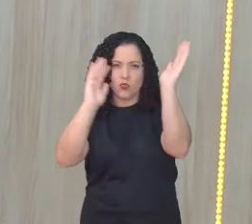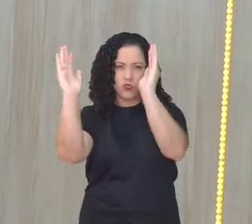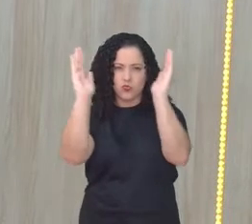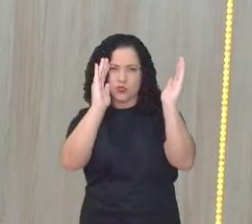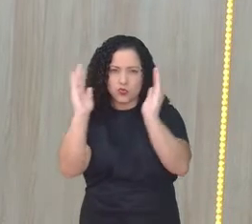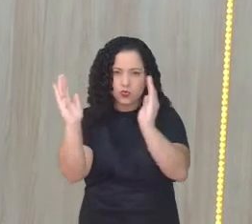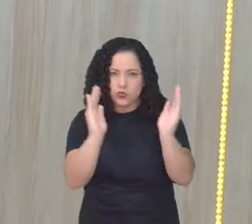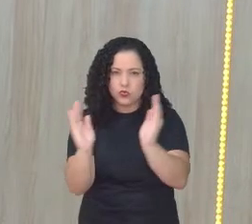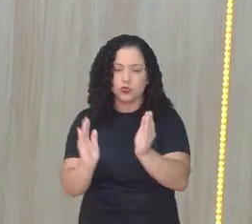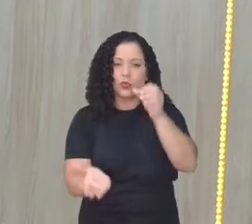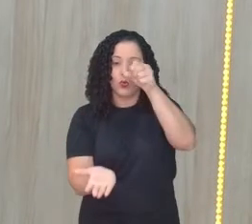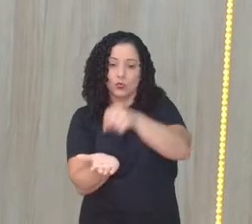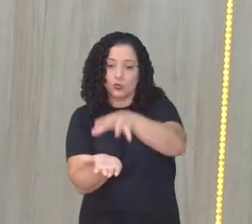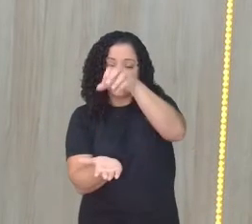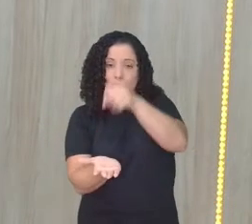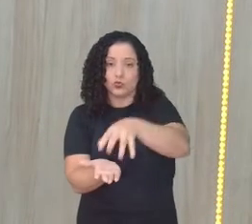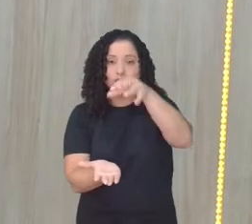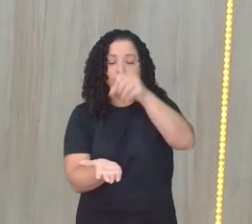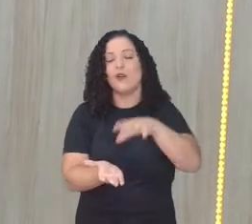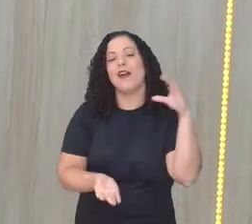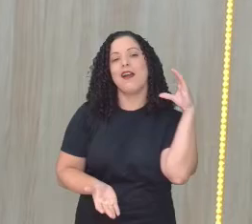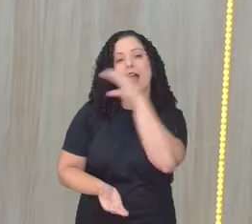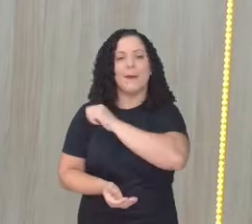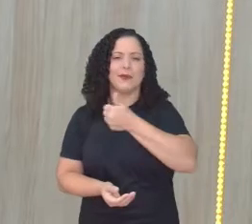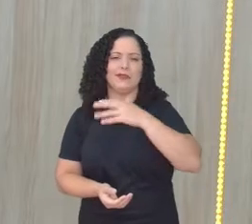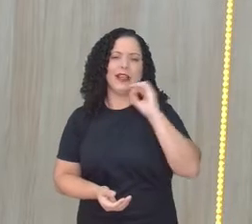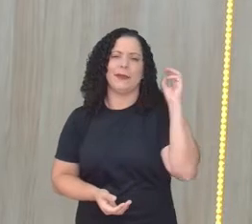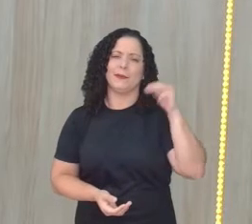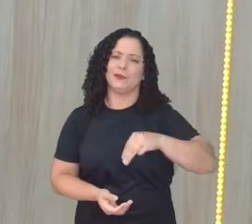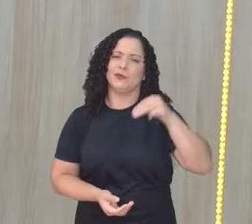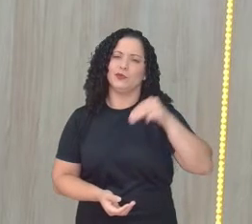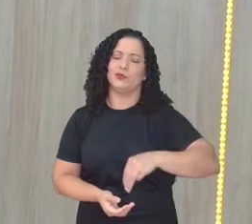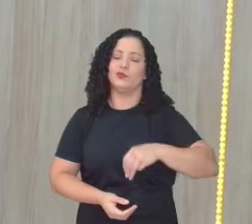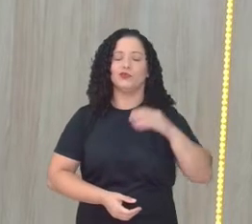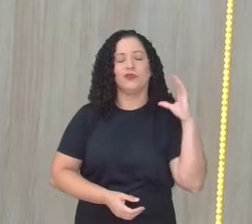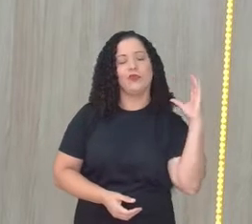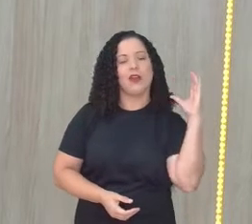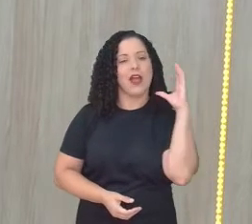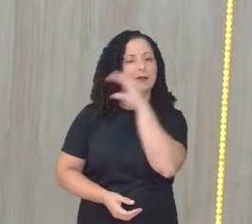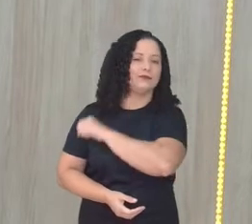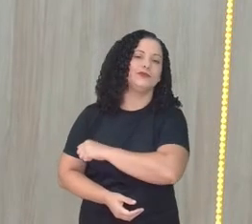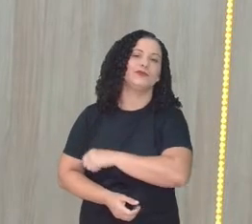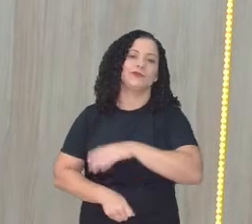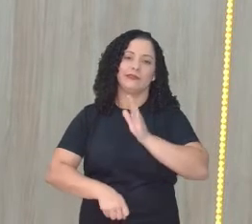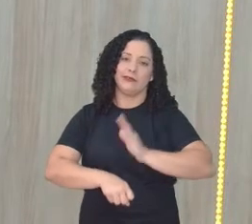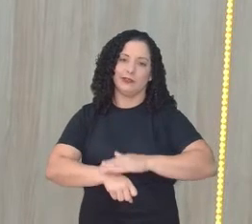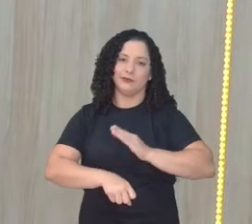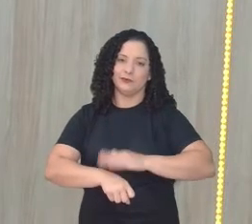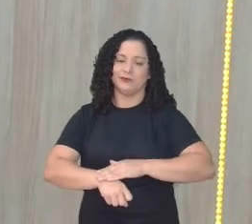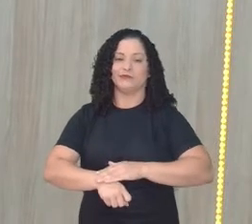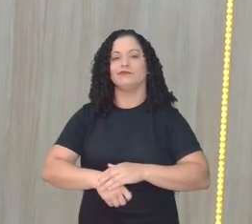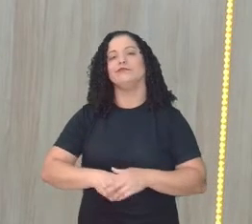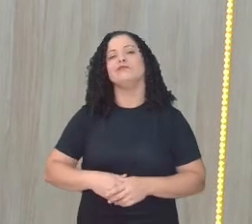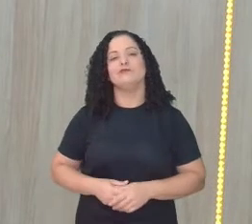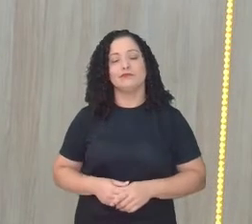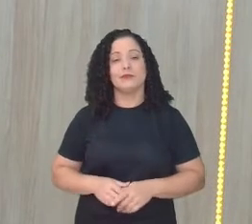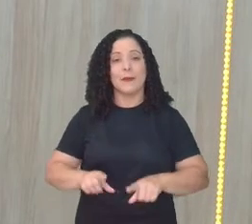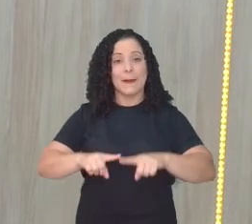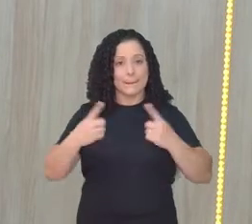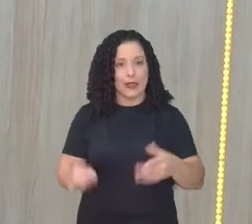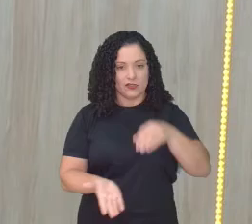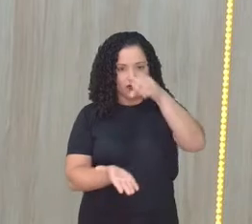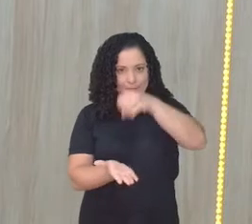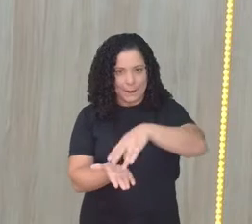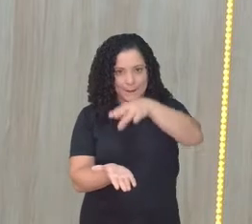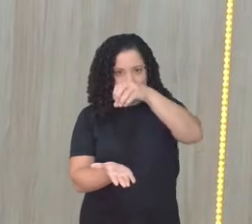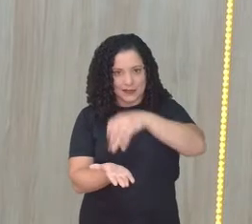Você faz isso, né, em 10 minutos, né, 15 minutos, a depender do tempo que você vai levar para produzir o seu texto. Mas a